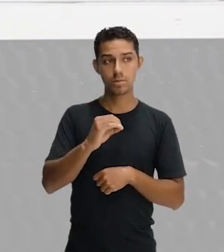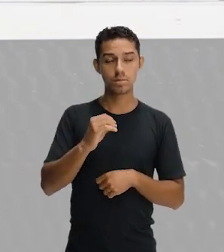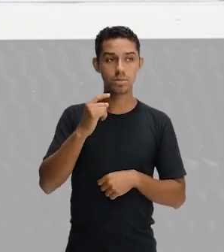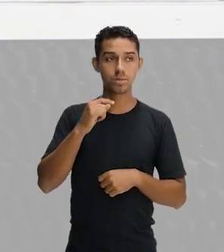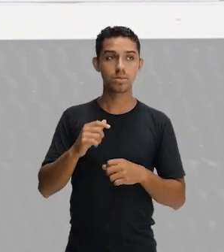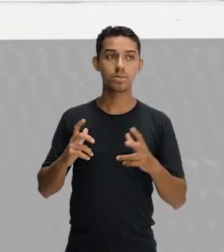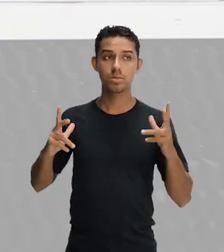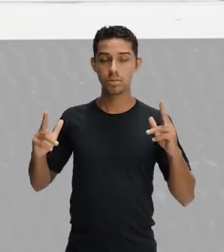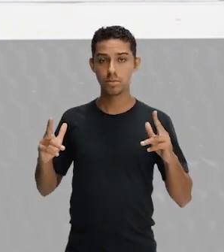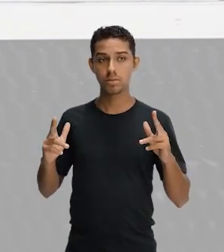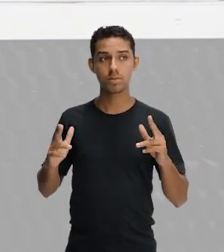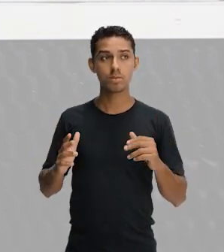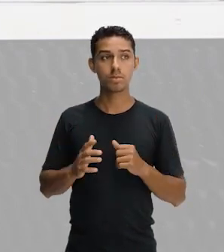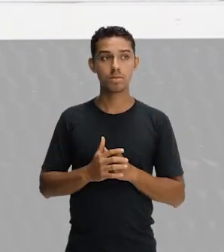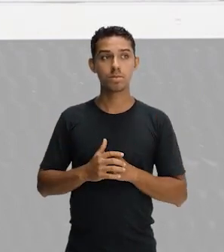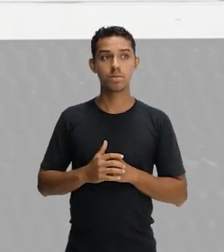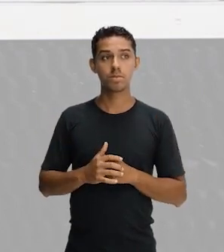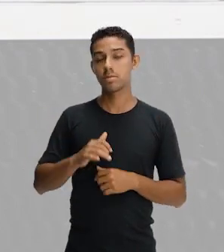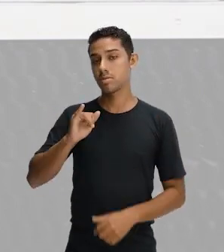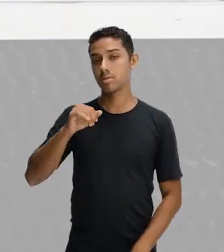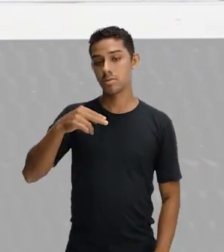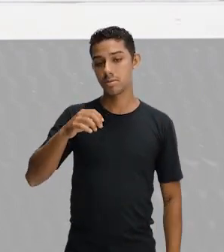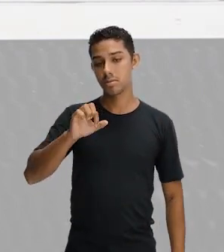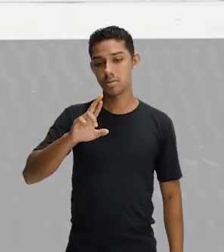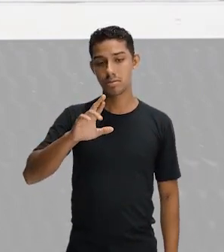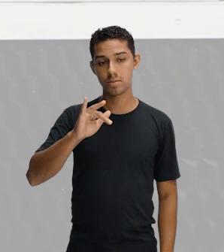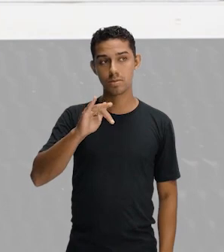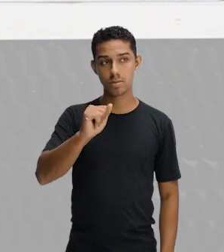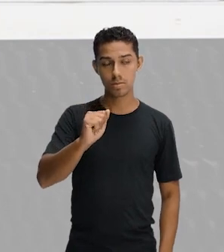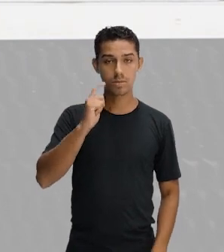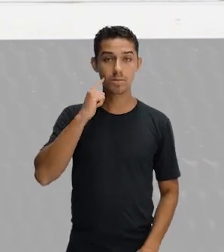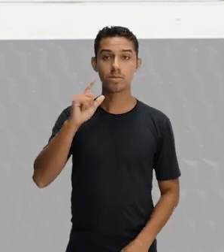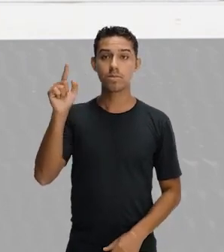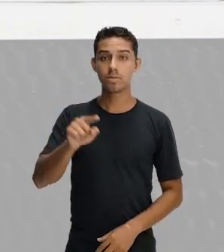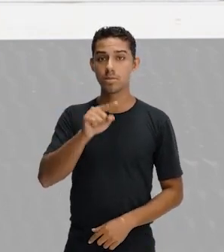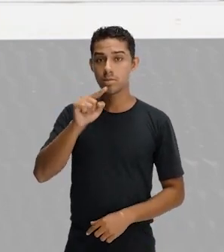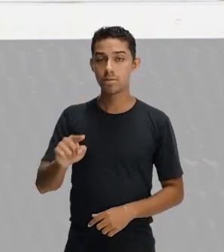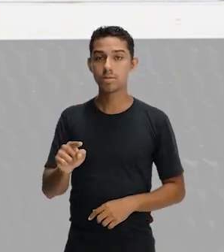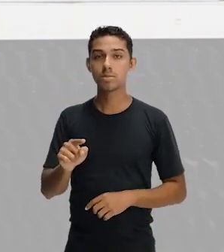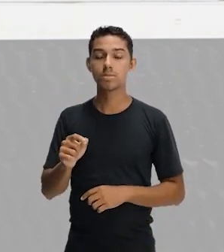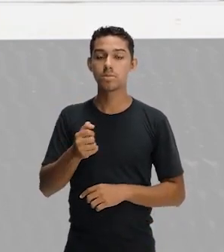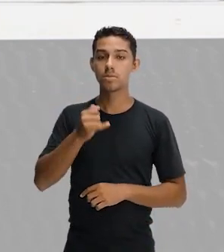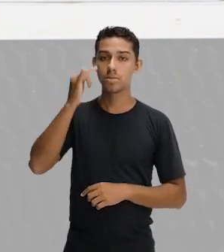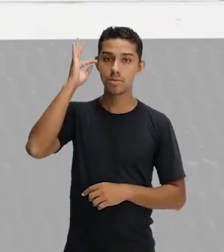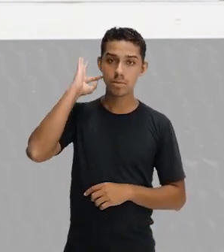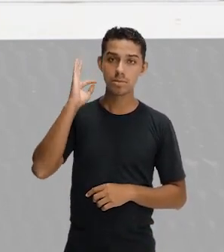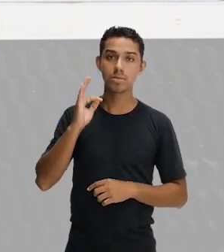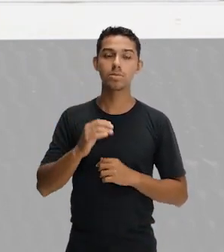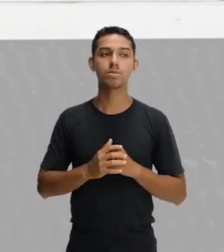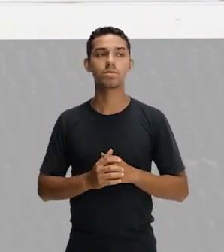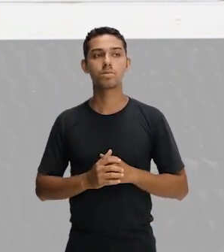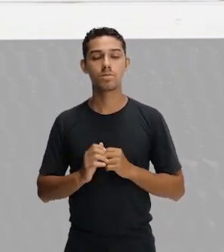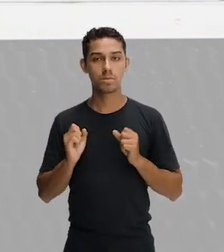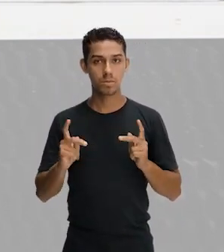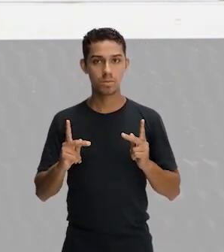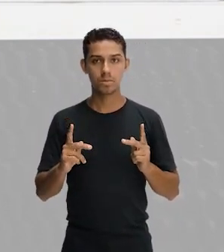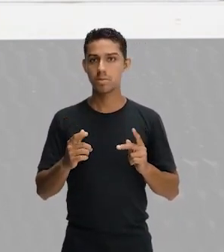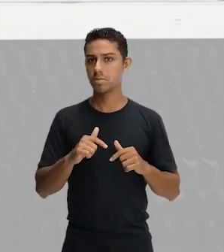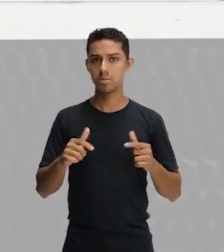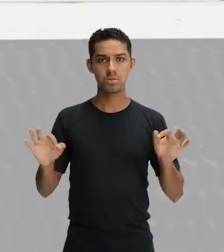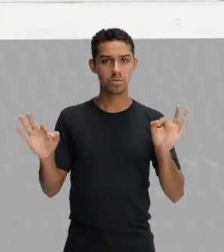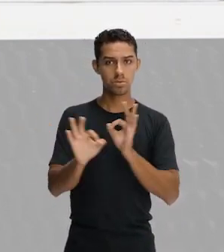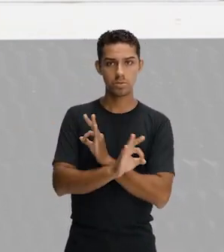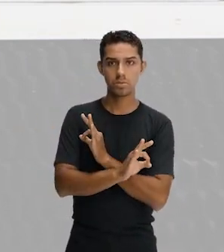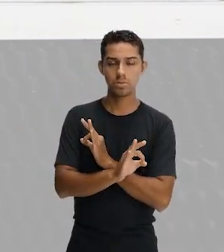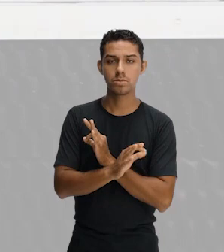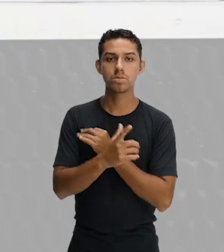ser igual ao momento de inércia vezes a velocidade angular, tá ok? Eu não tenho momento de inércia,